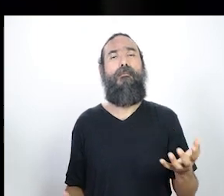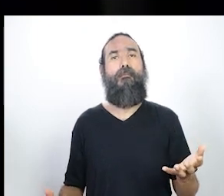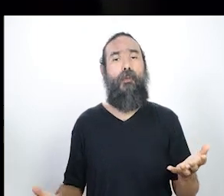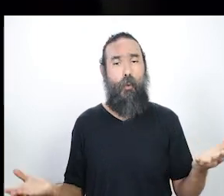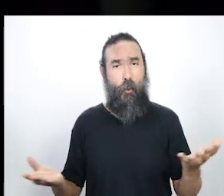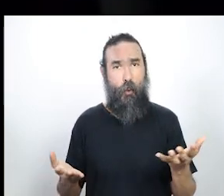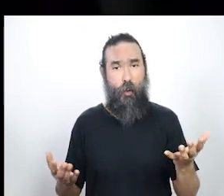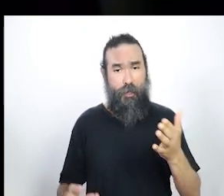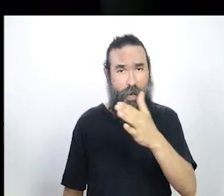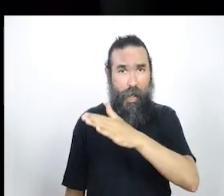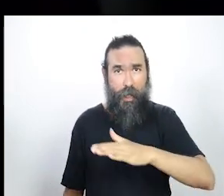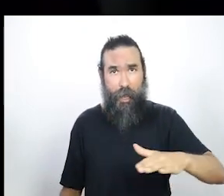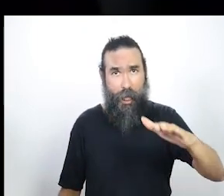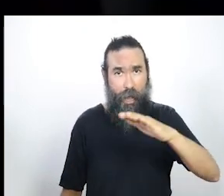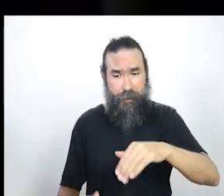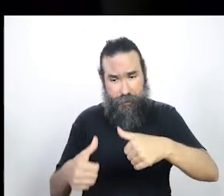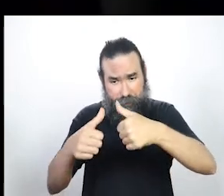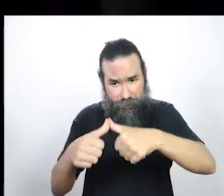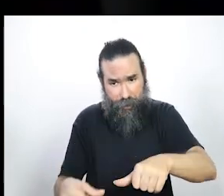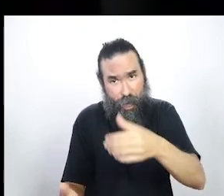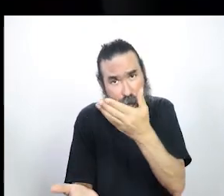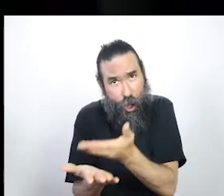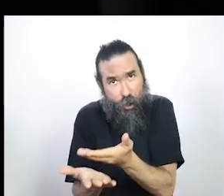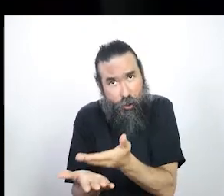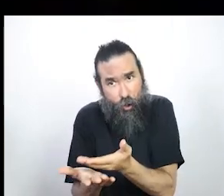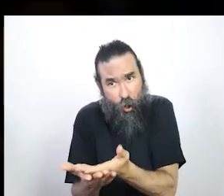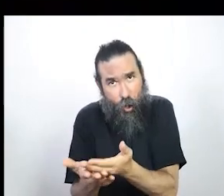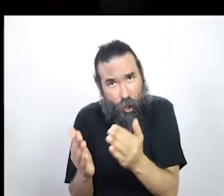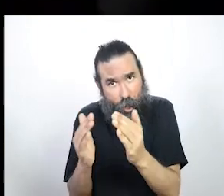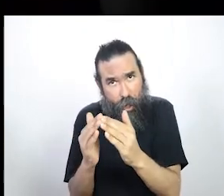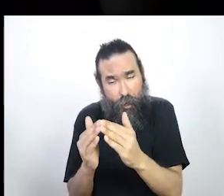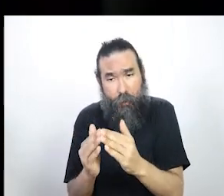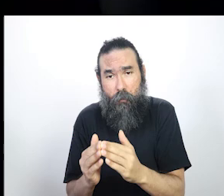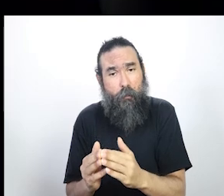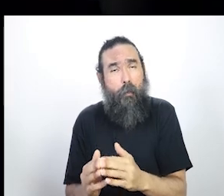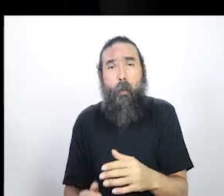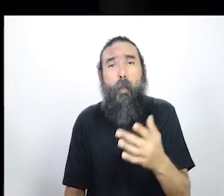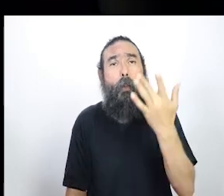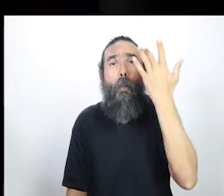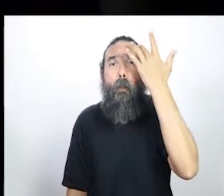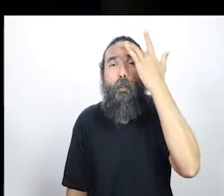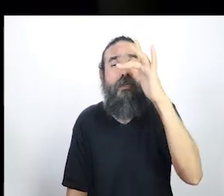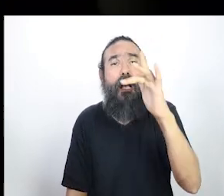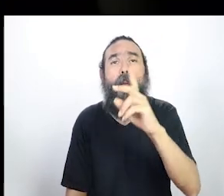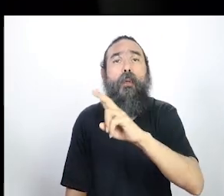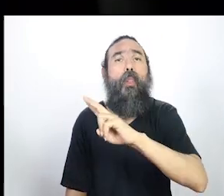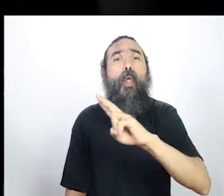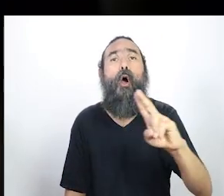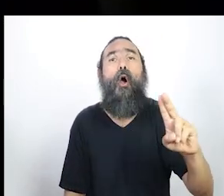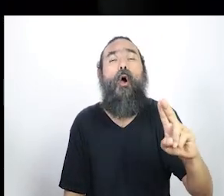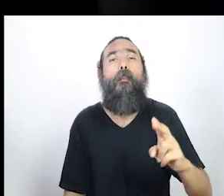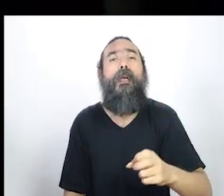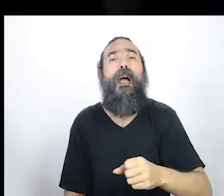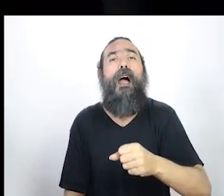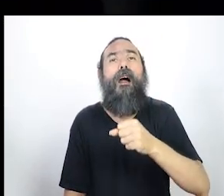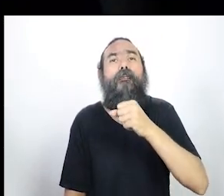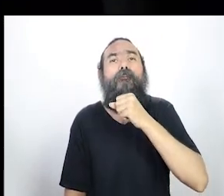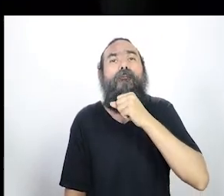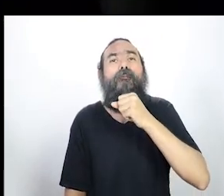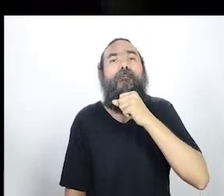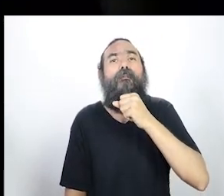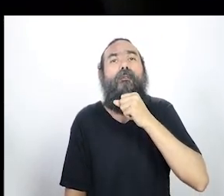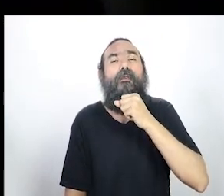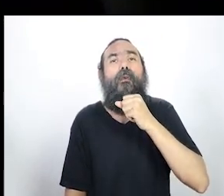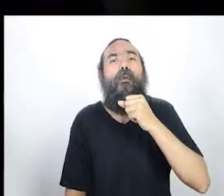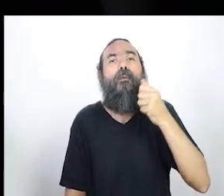Hoje, as crianças dentro das escolas, elas não sabem, tem criança que não sabe nem o nome do avô, tem criança que não sabe nem o nome da bisavó,